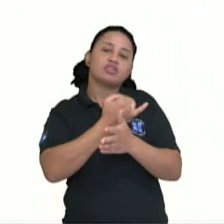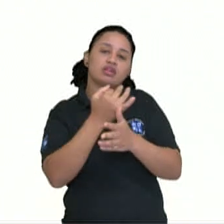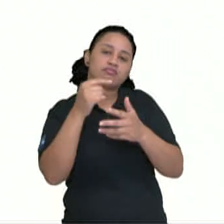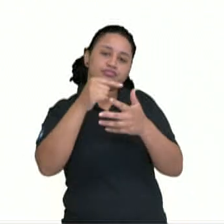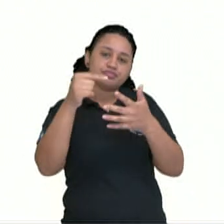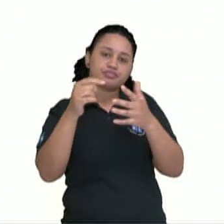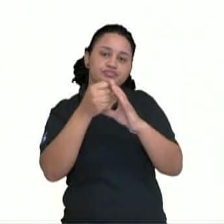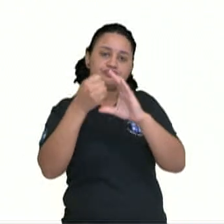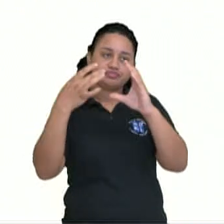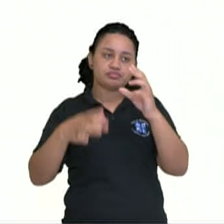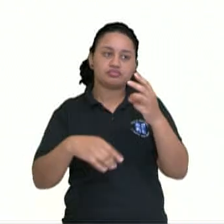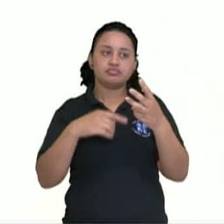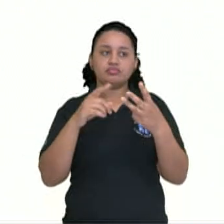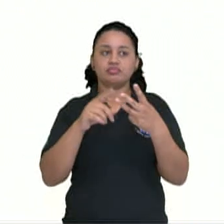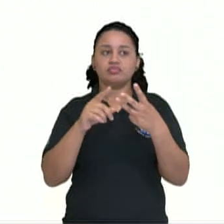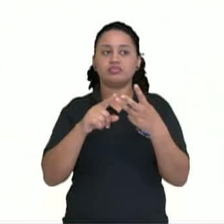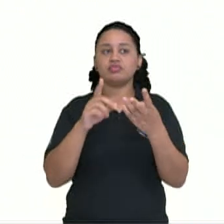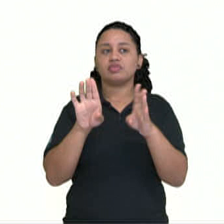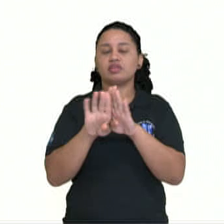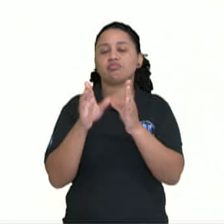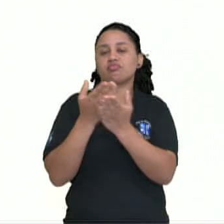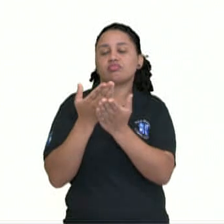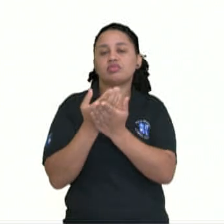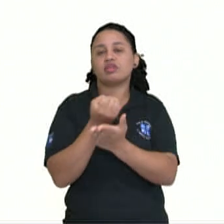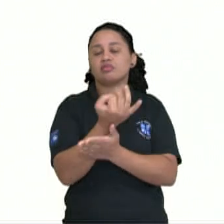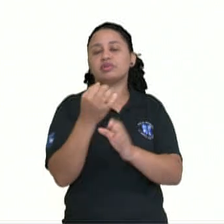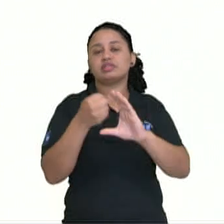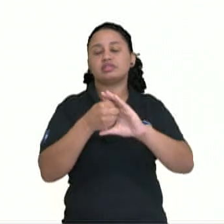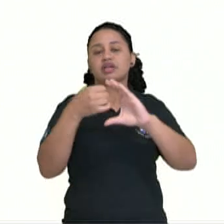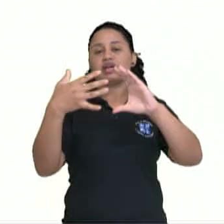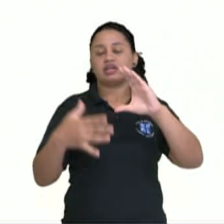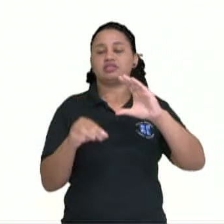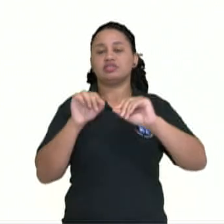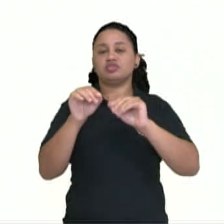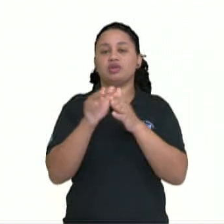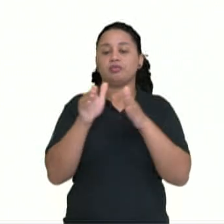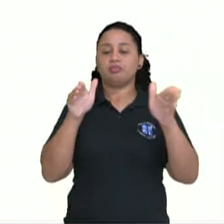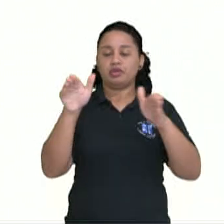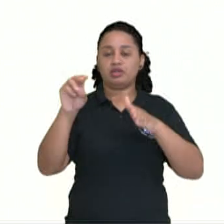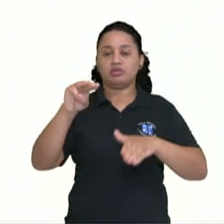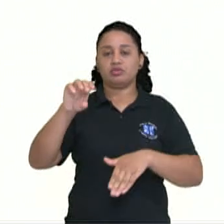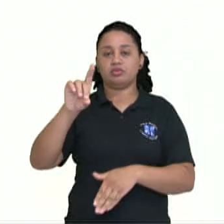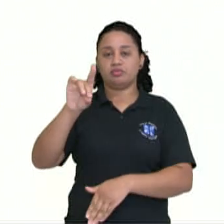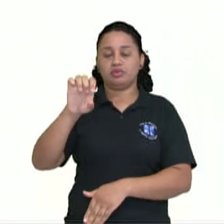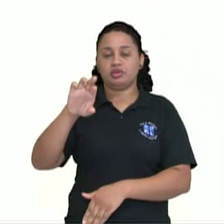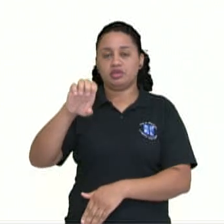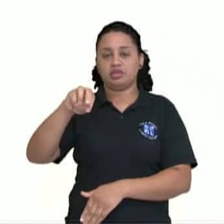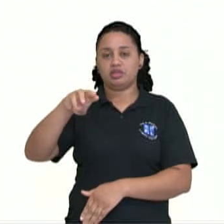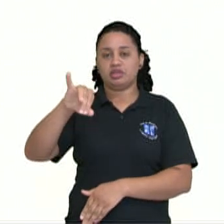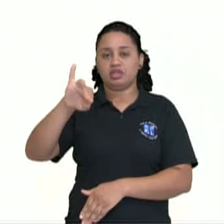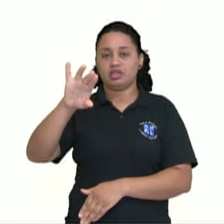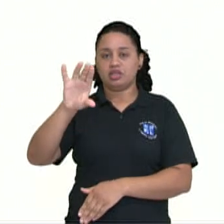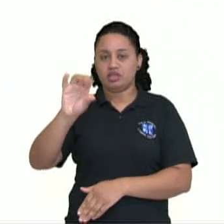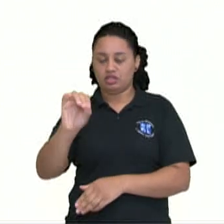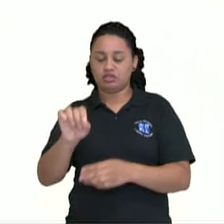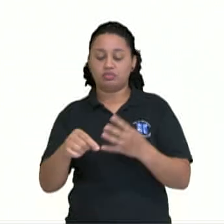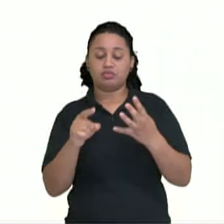pontuação. Estudar algumas características do modernismo. Aprender sobre as